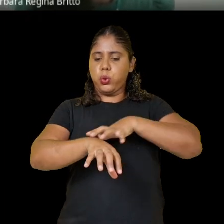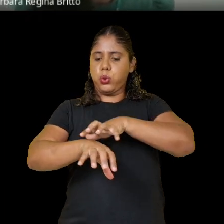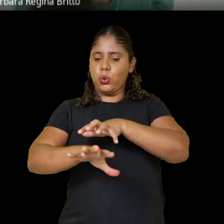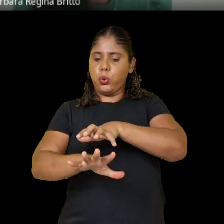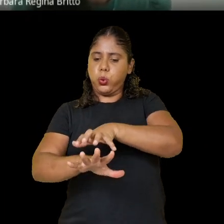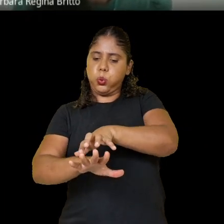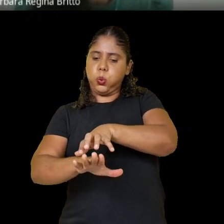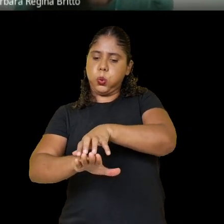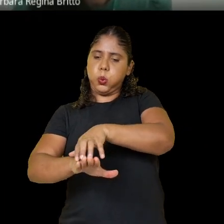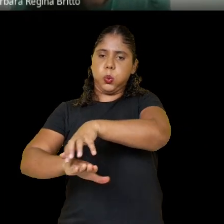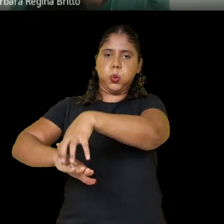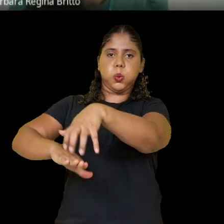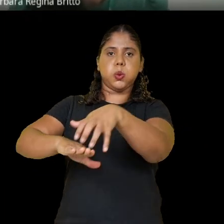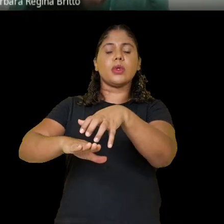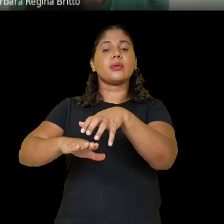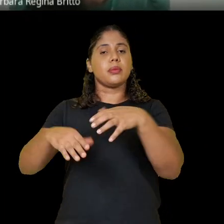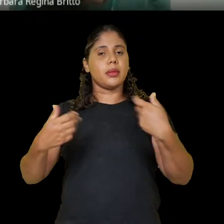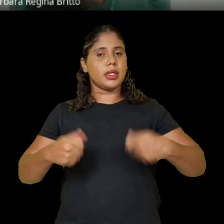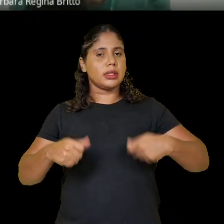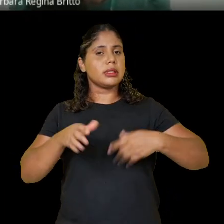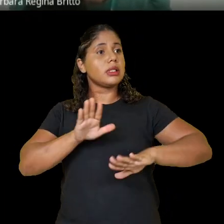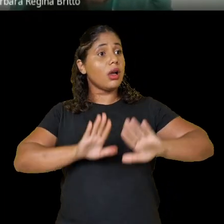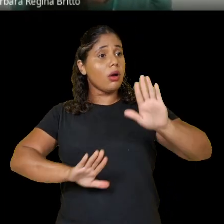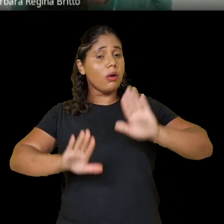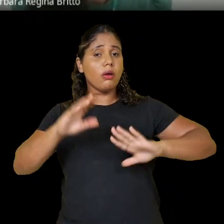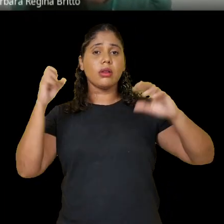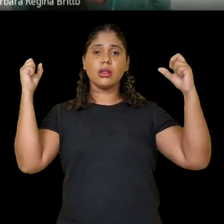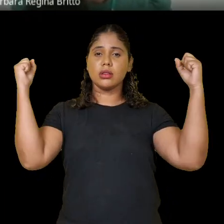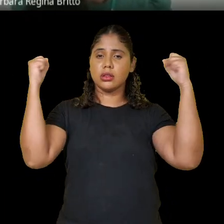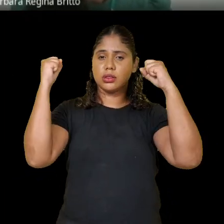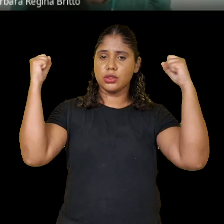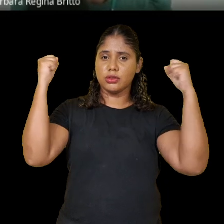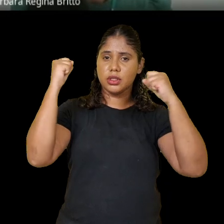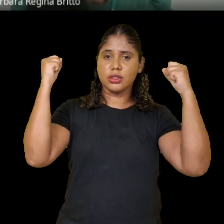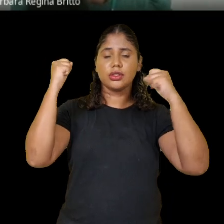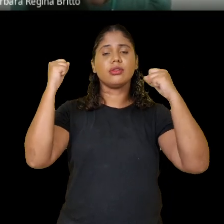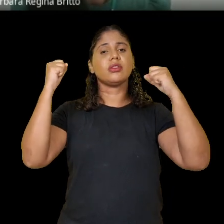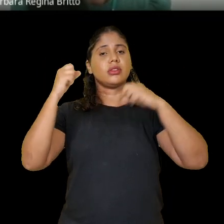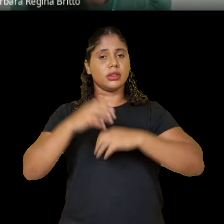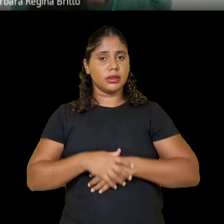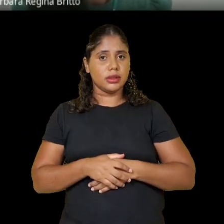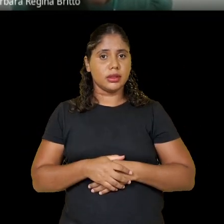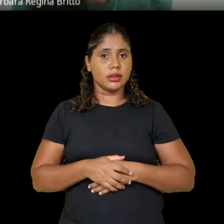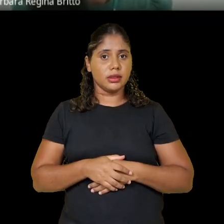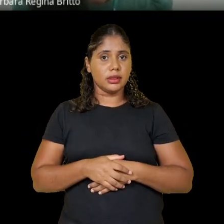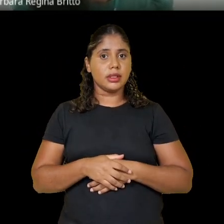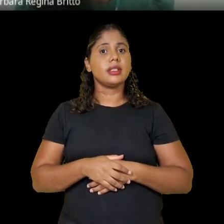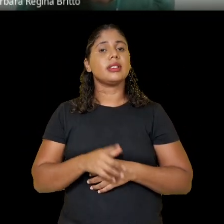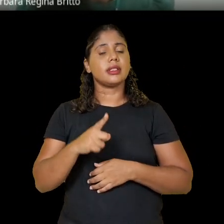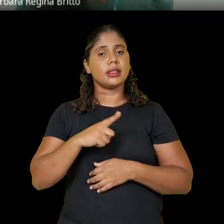é levar os membros, fazer atividade física, enfim. E aí outras questões que a gente já trouxe, a